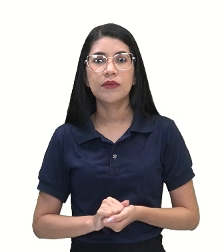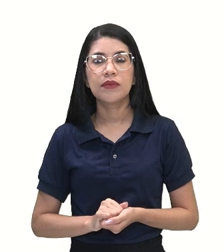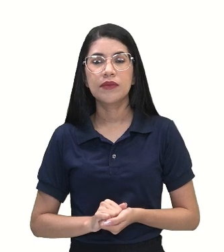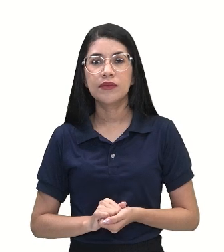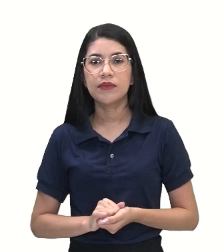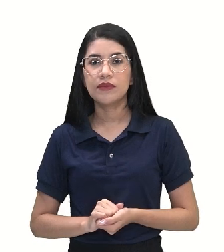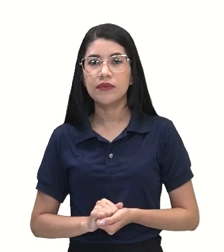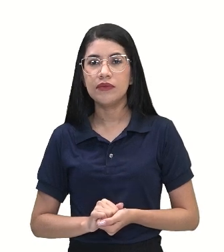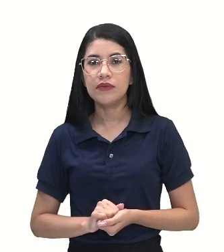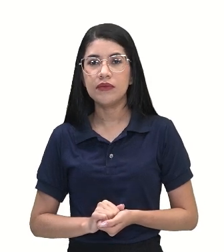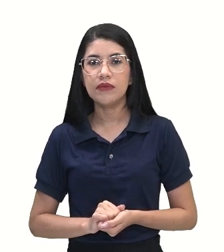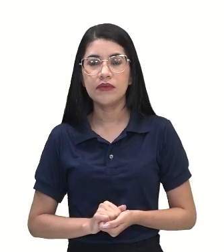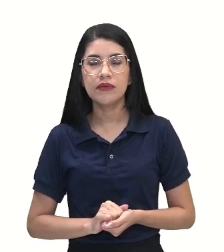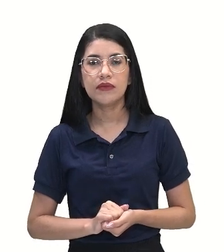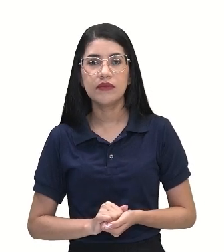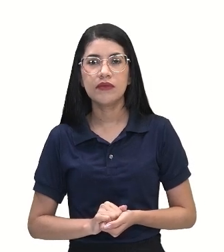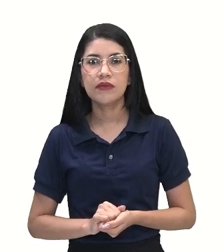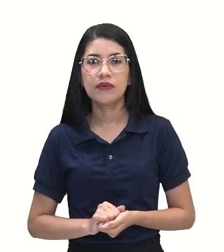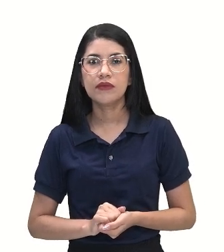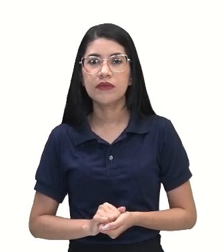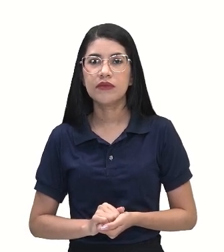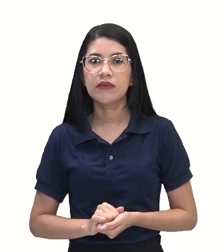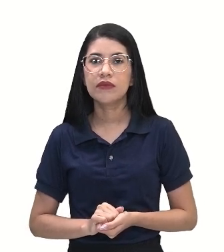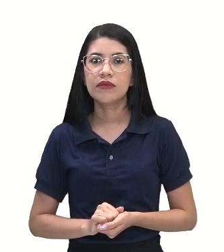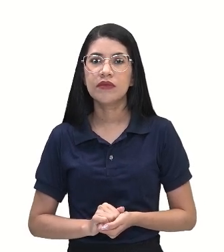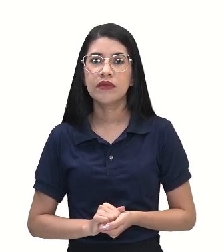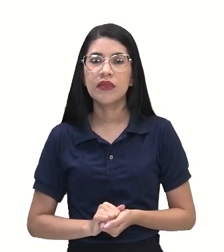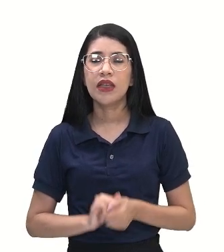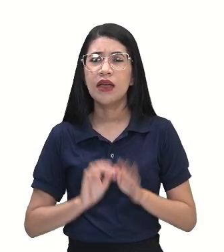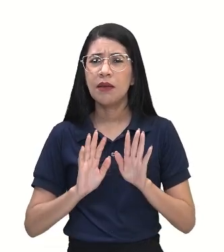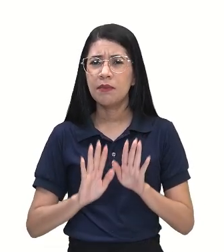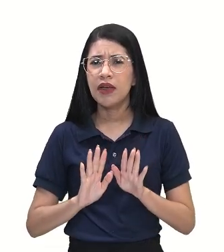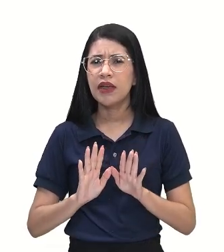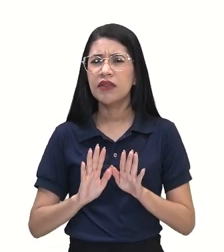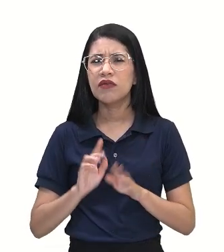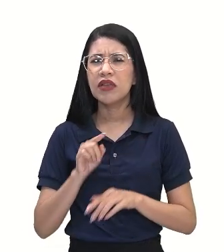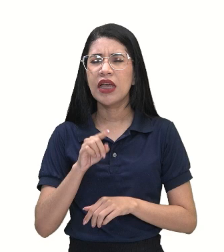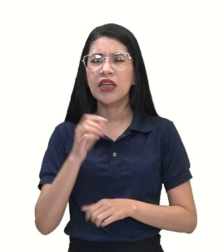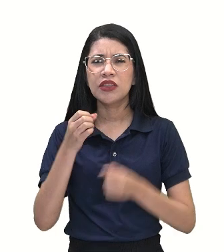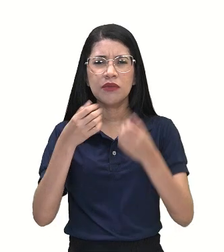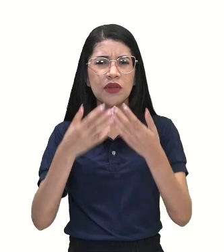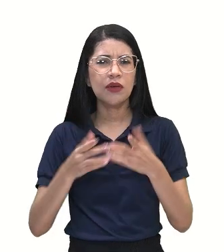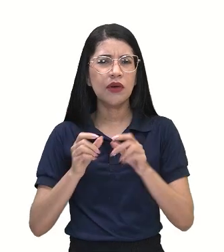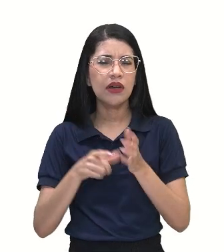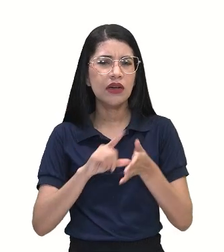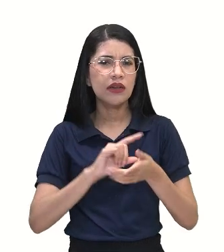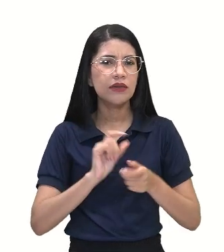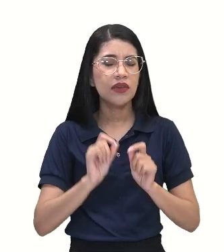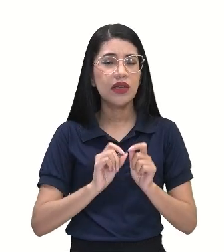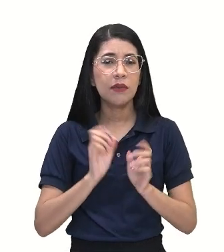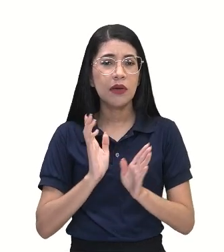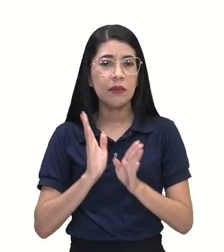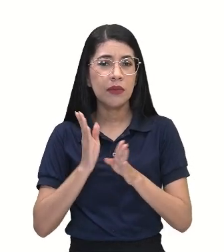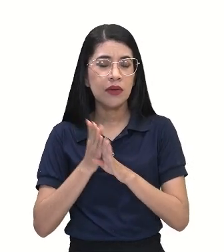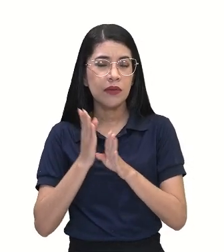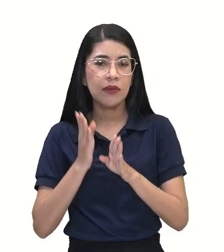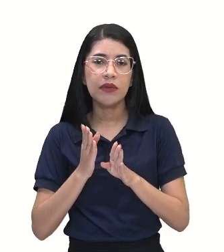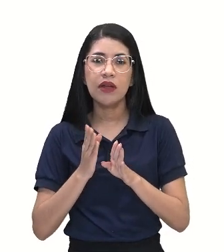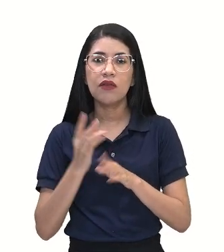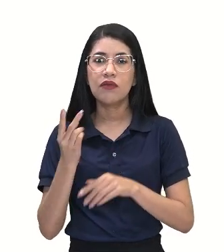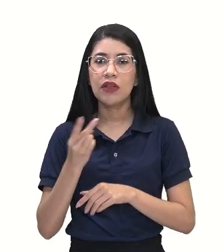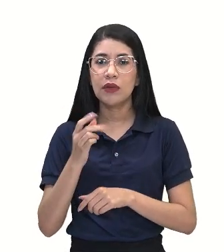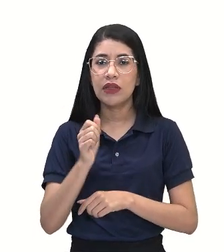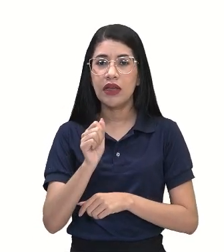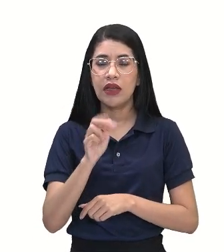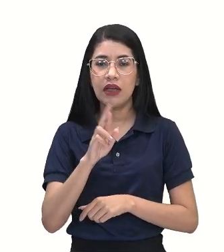O A7 é o 52. Professor, mas o senhor falou no início da aula que para a gente encontrar a razão, a gente tem que